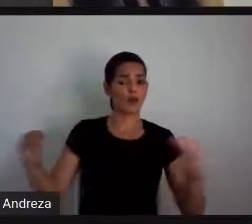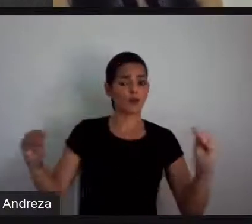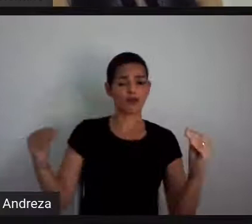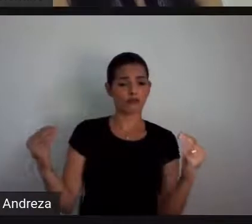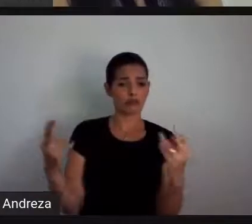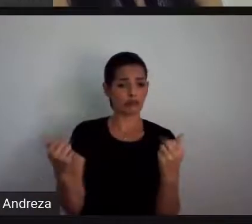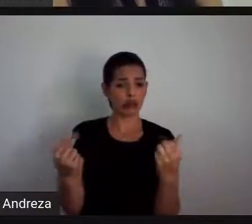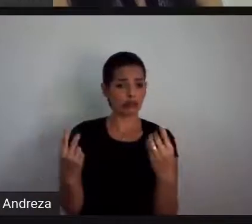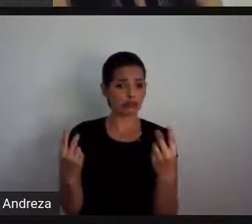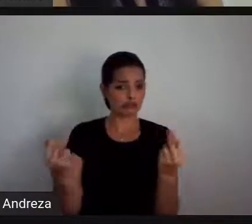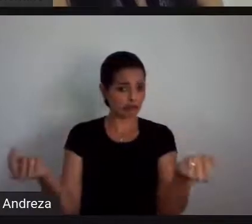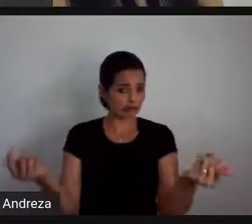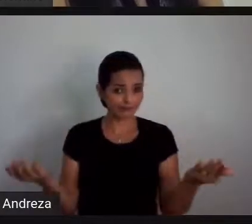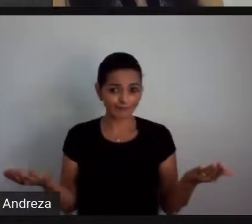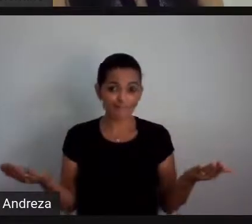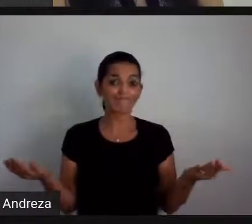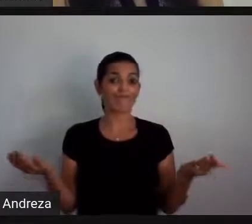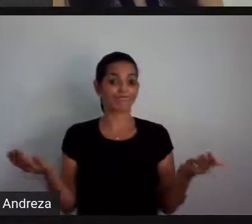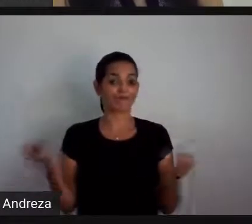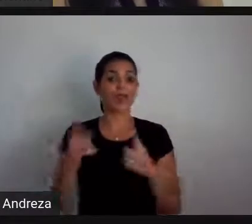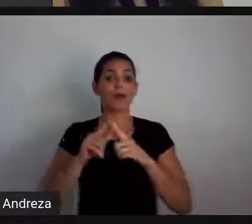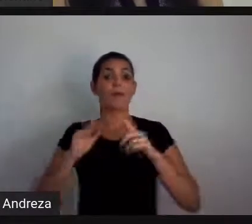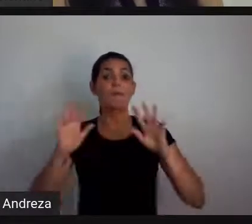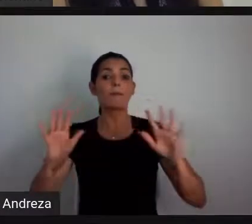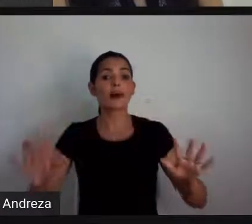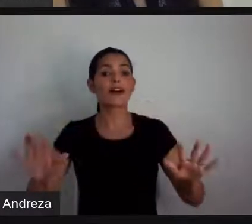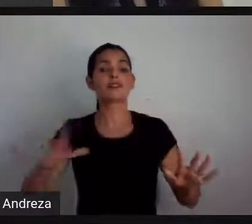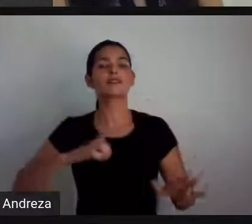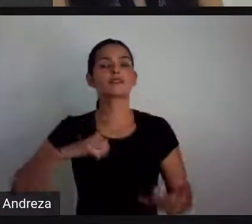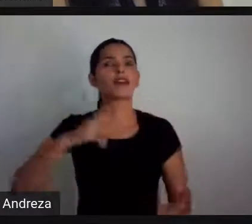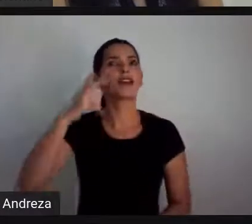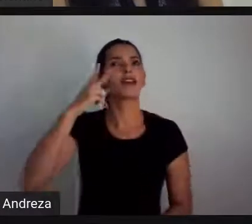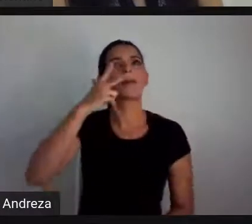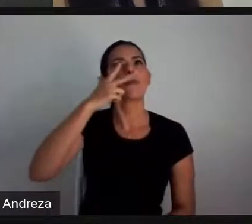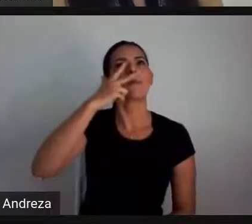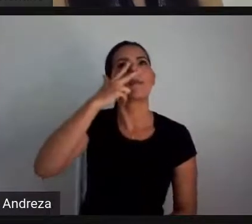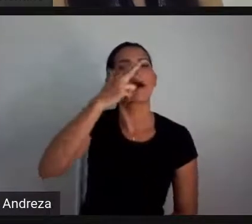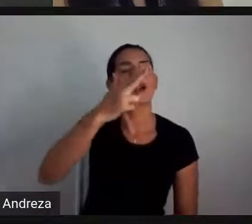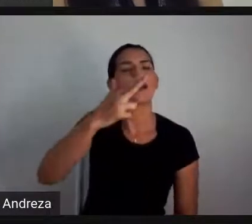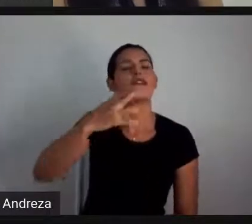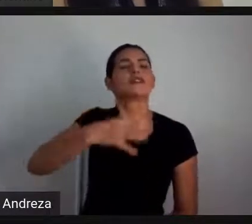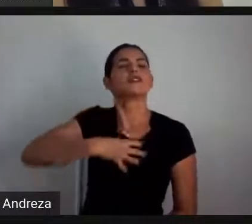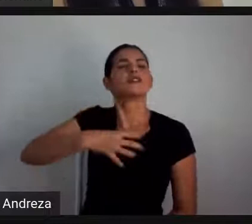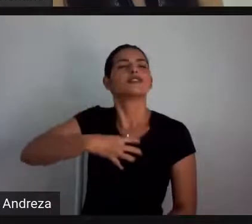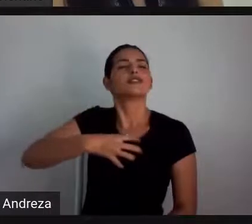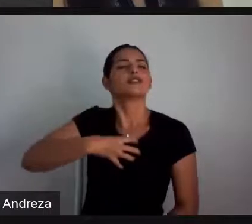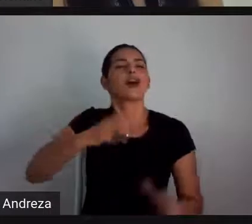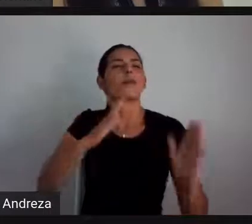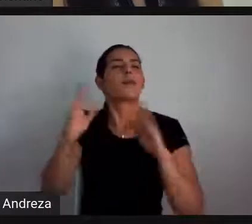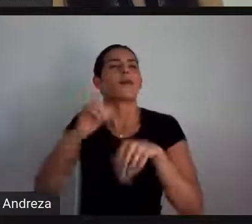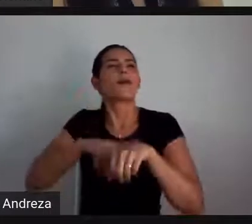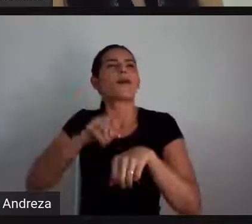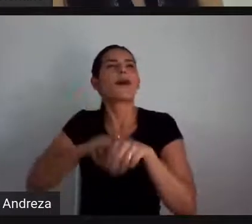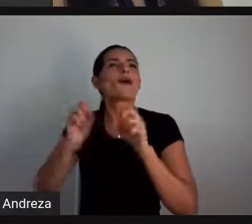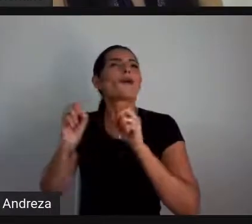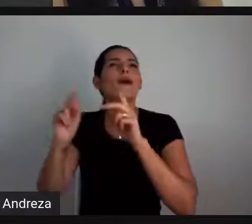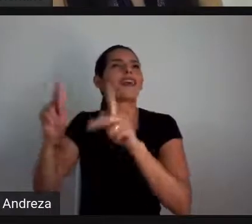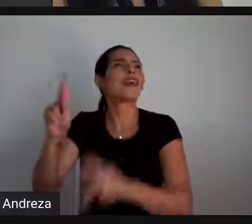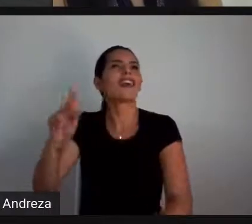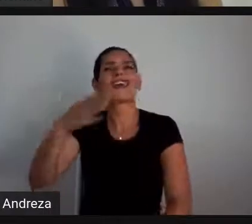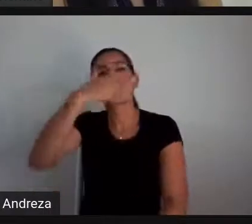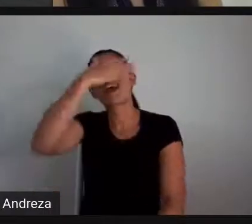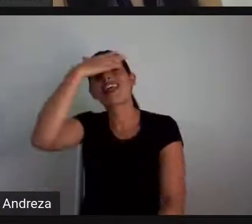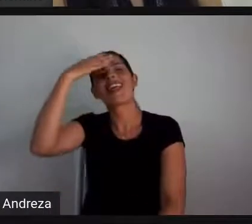foi resolvido, né? Mas tem aquela sensação naquele momento, uma sensação momentânea de que está tudo ok.